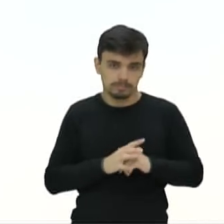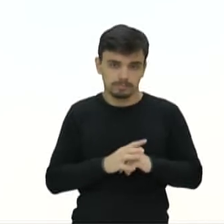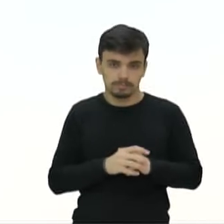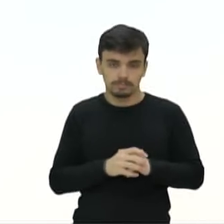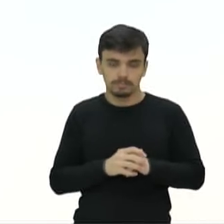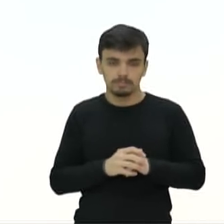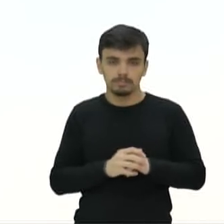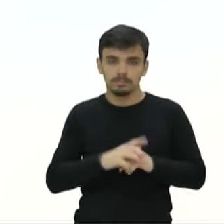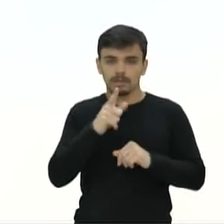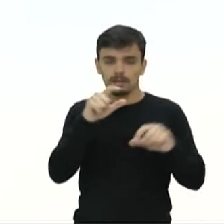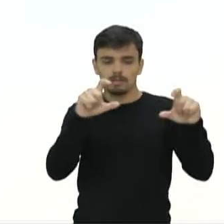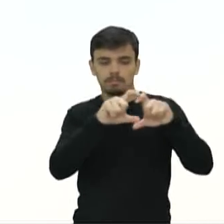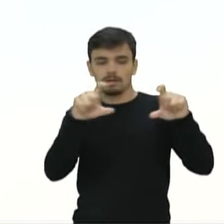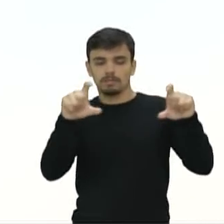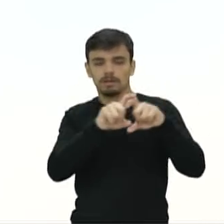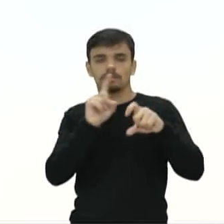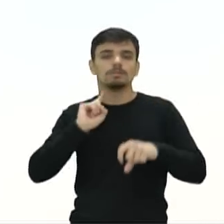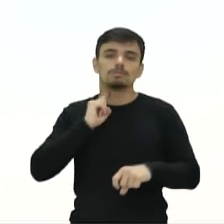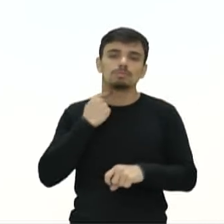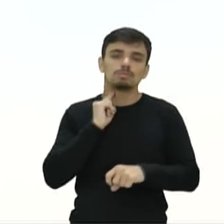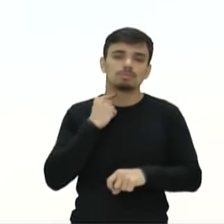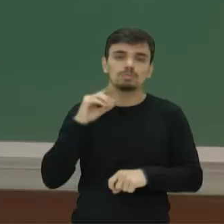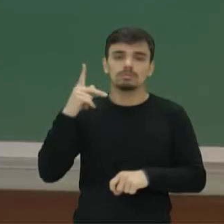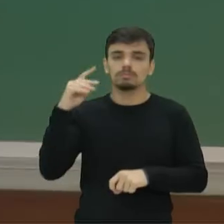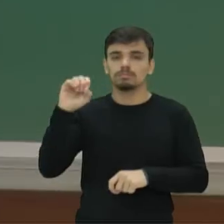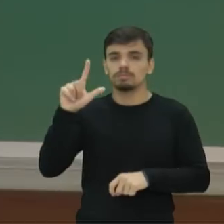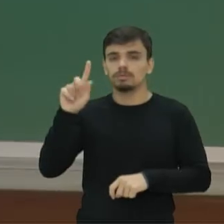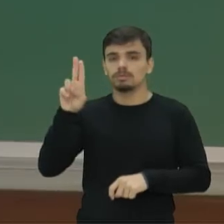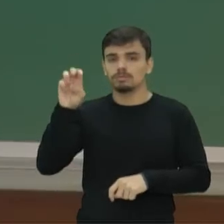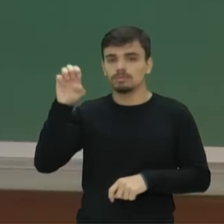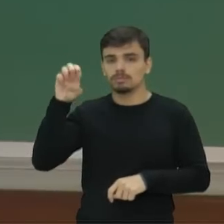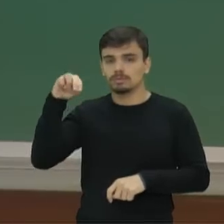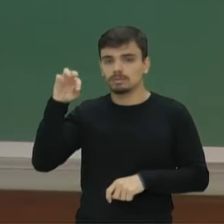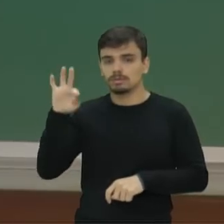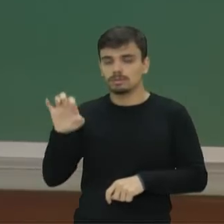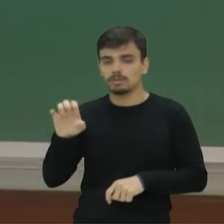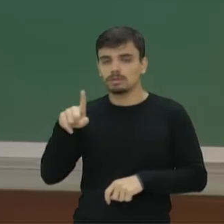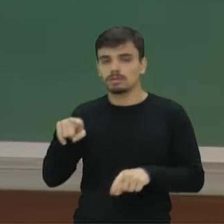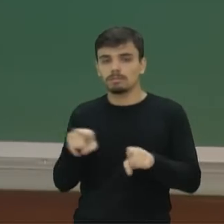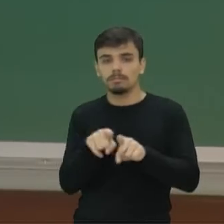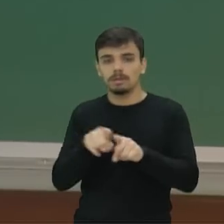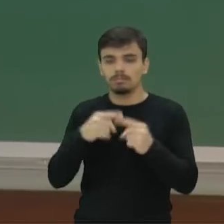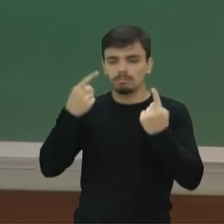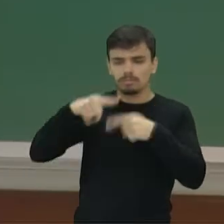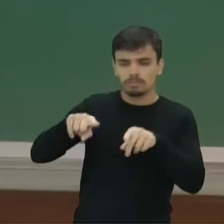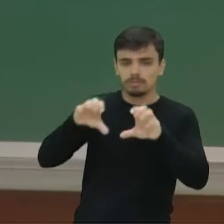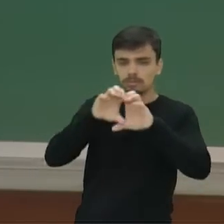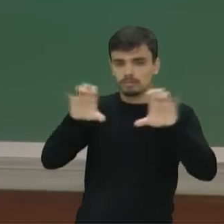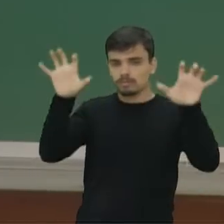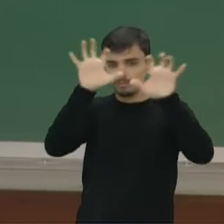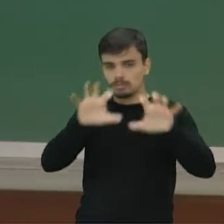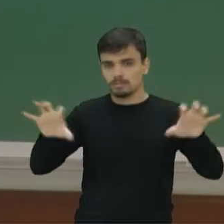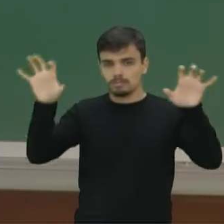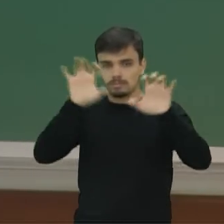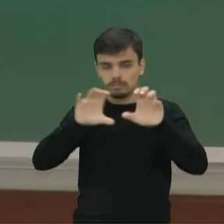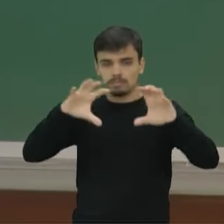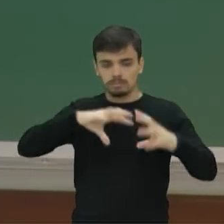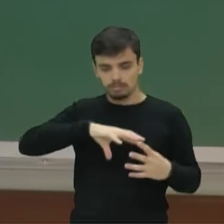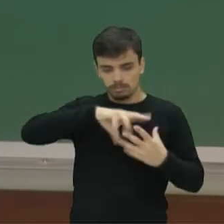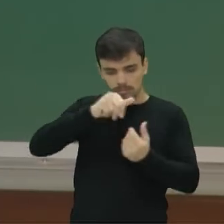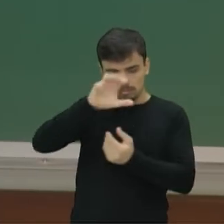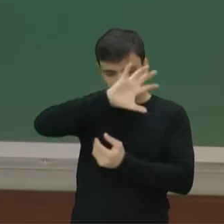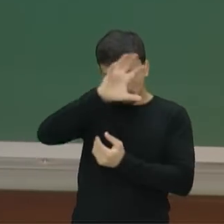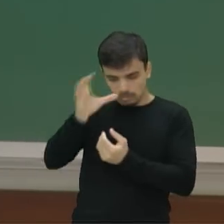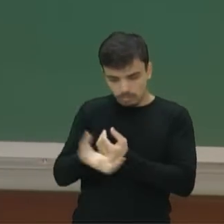densa, é uma camada de poluentes, que vai comprometer também a movimentação do ar na atmosfera. E aqui, ó, a